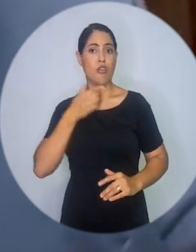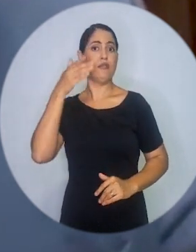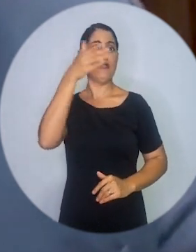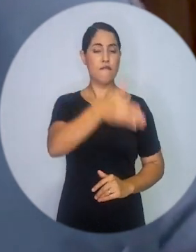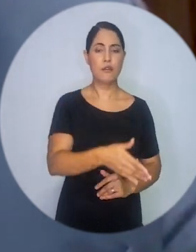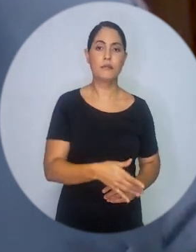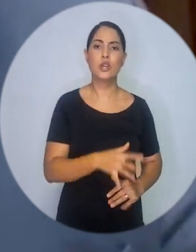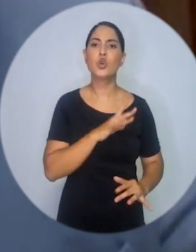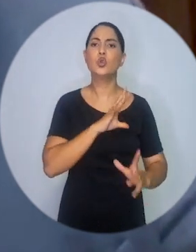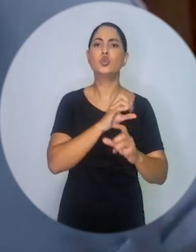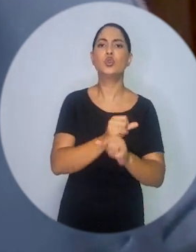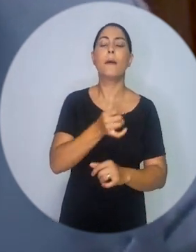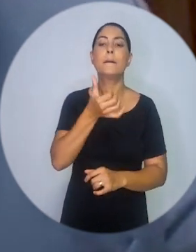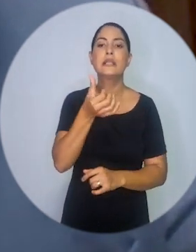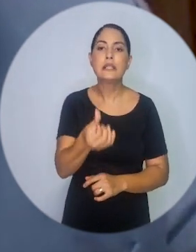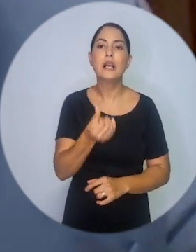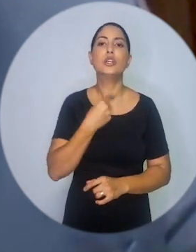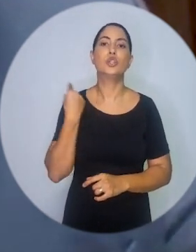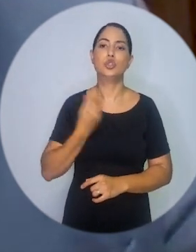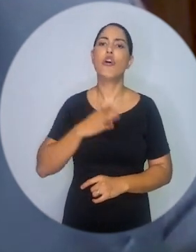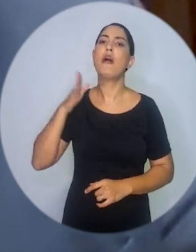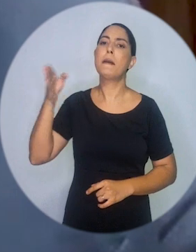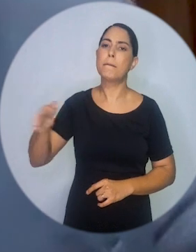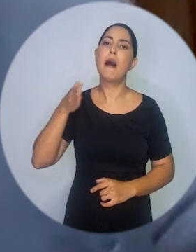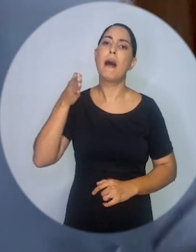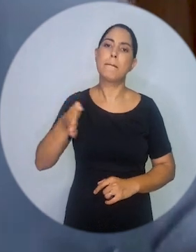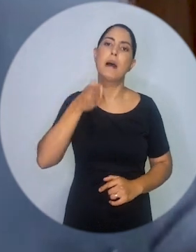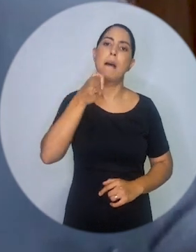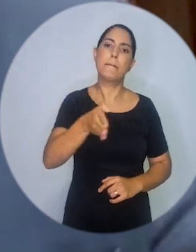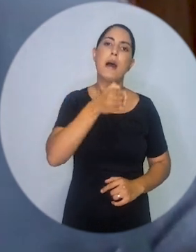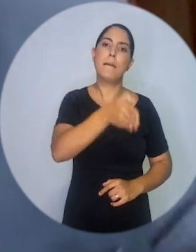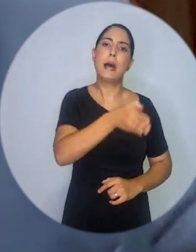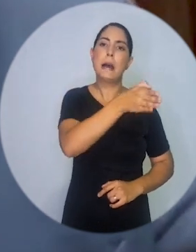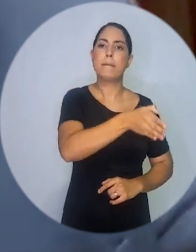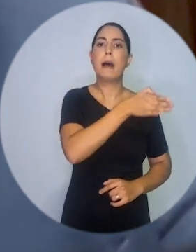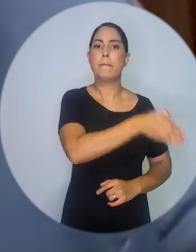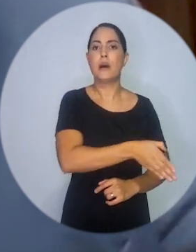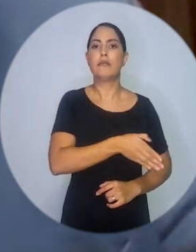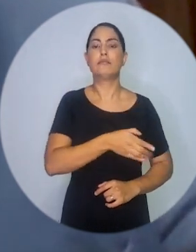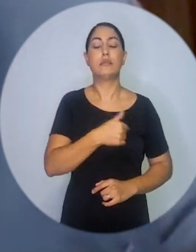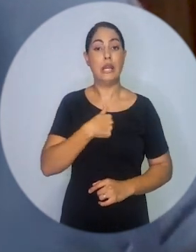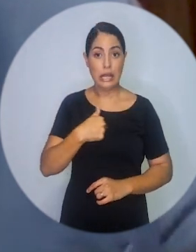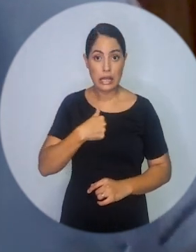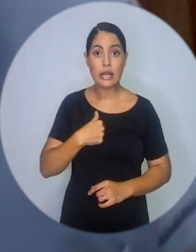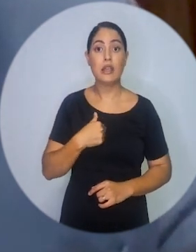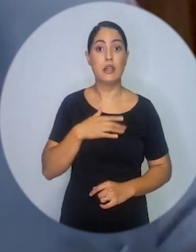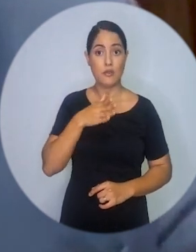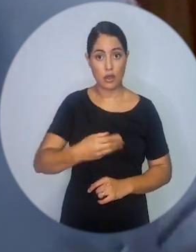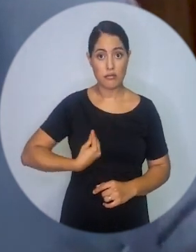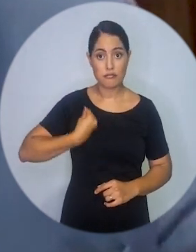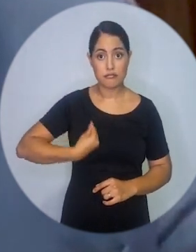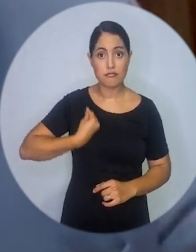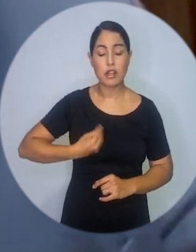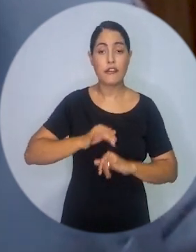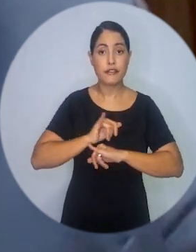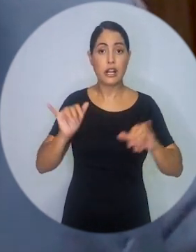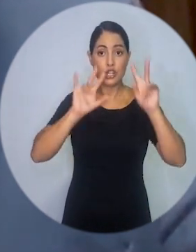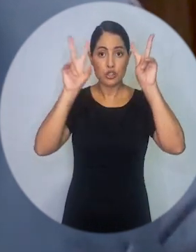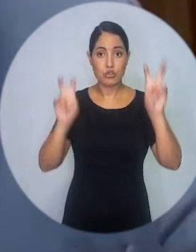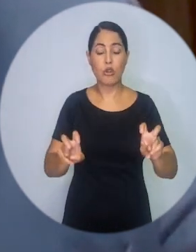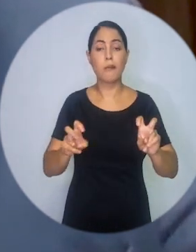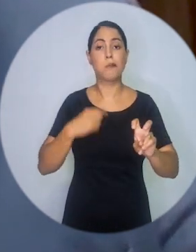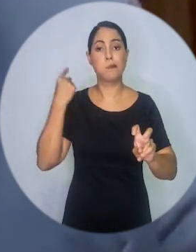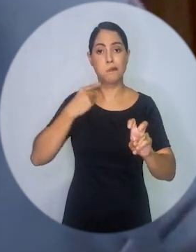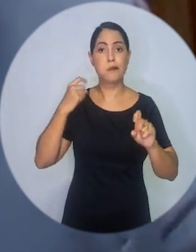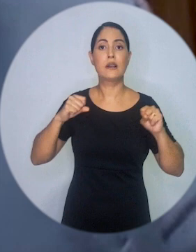Foram 6 casos onde nós fizemos o mesmo procedimento. Eu estive no local dos fatos, chamei um ato em defesa da advocacia,